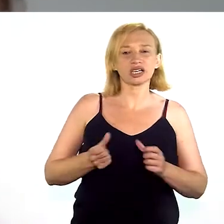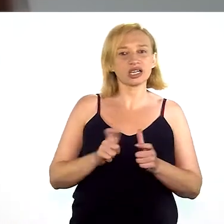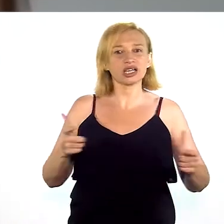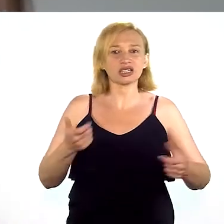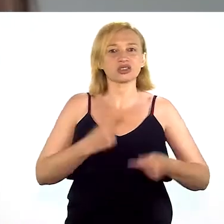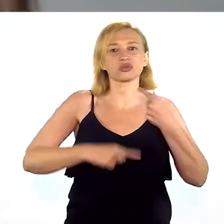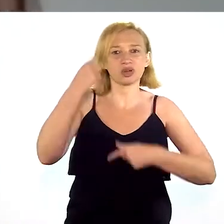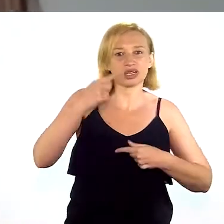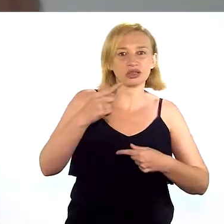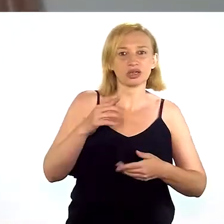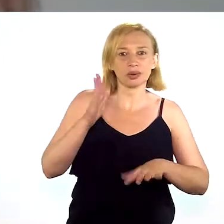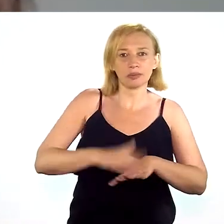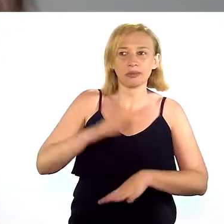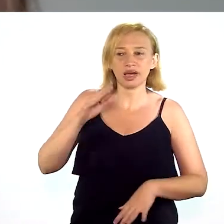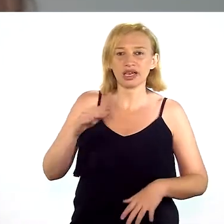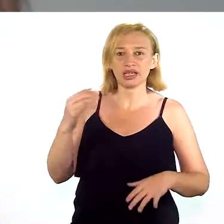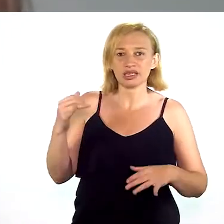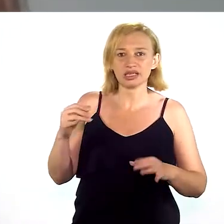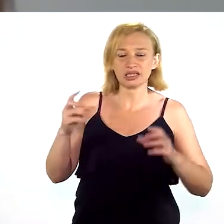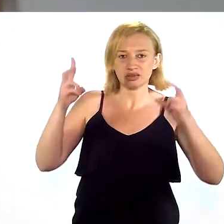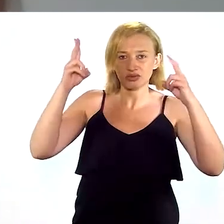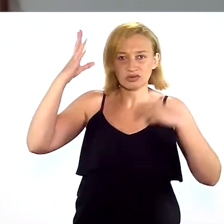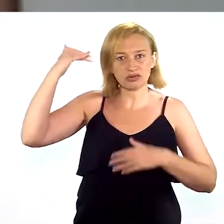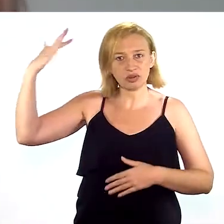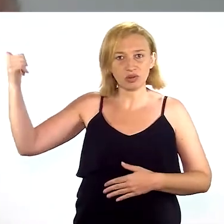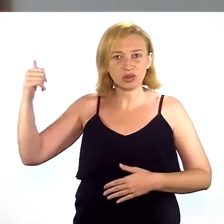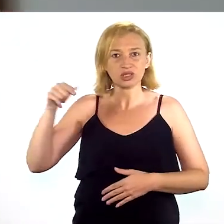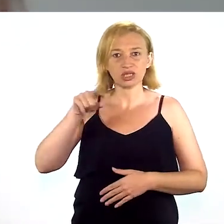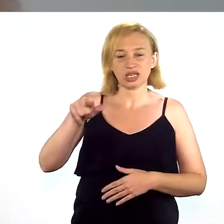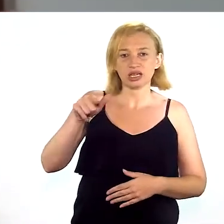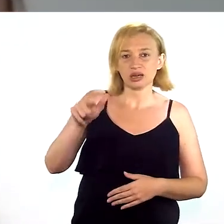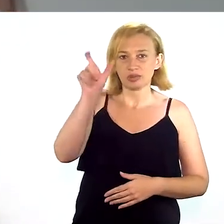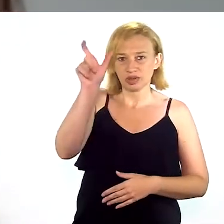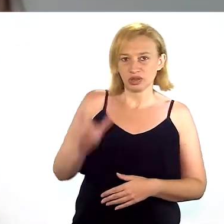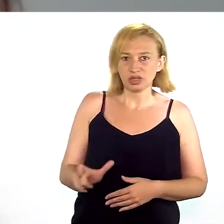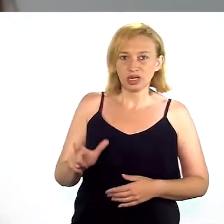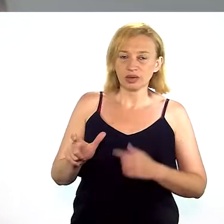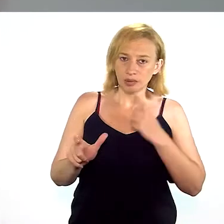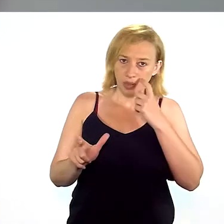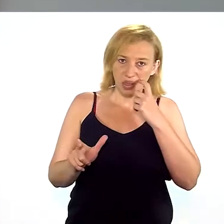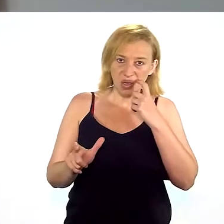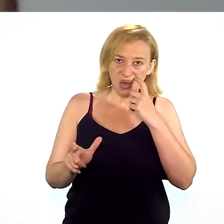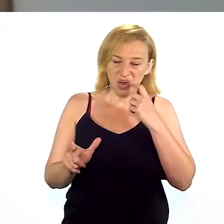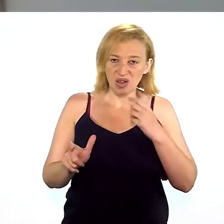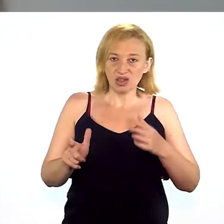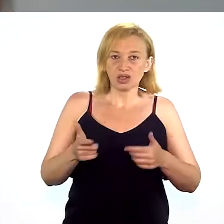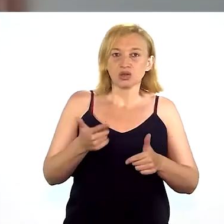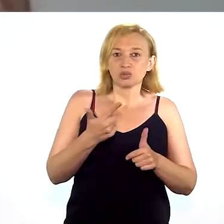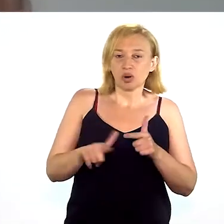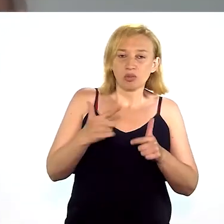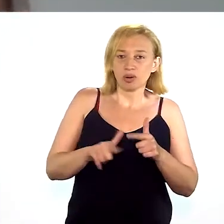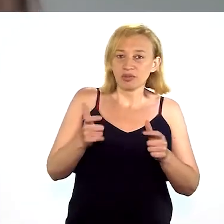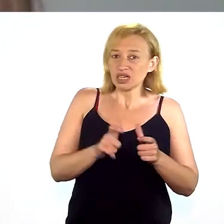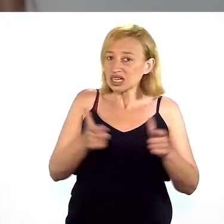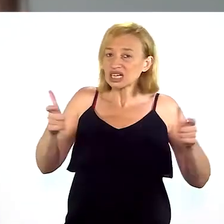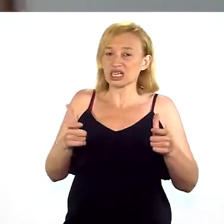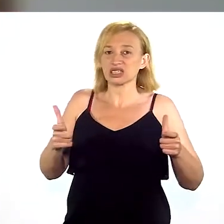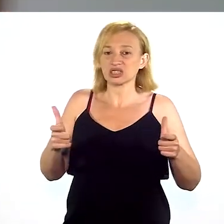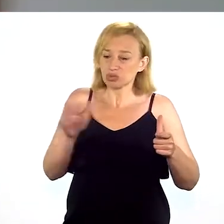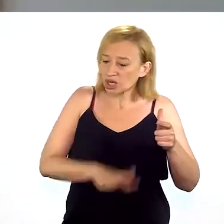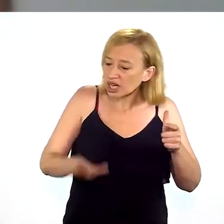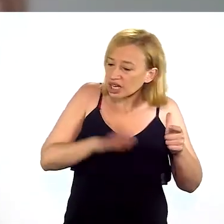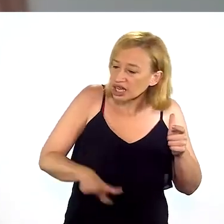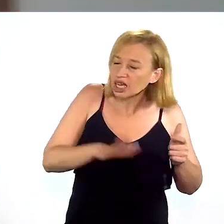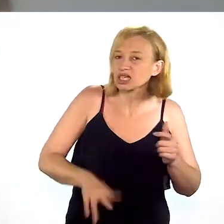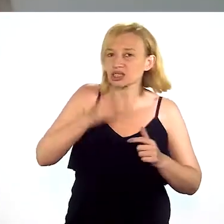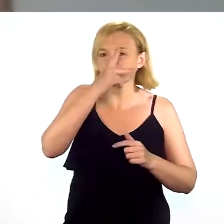superação. Mas o que mais destaca nessa personagem é a resiliência e a determinação. nem os maiores obstáculos que é posto a ela, como